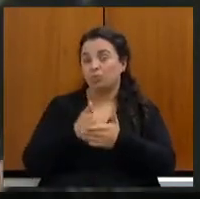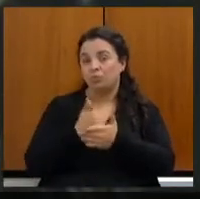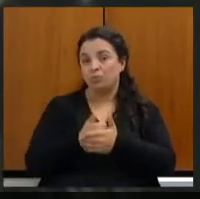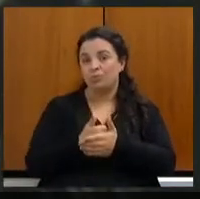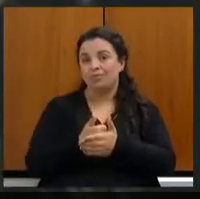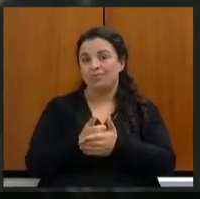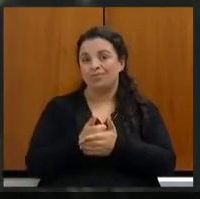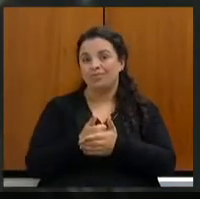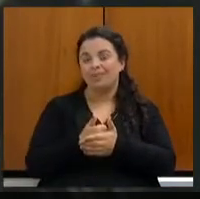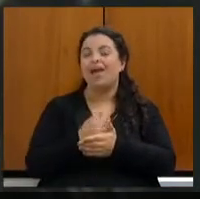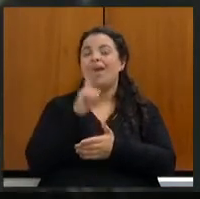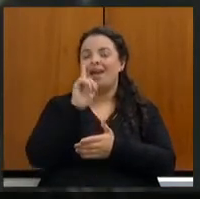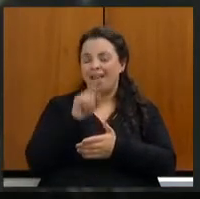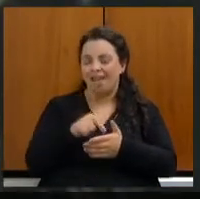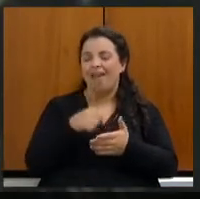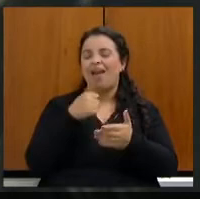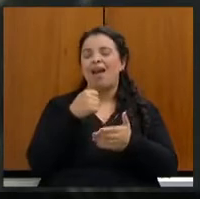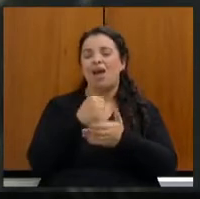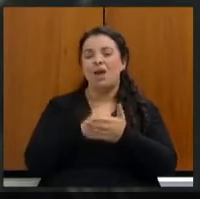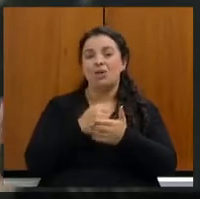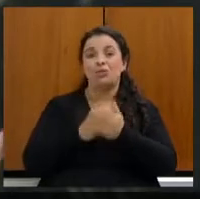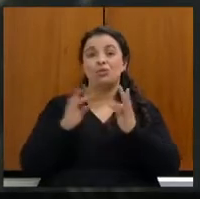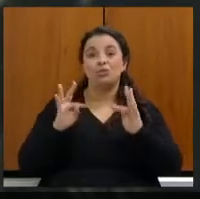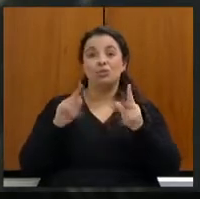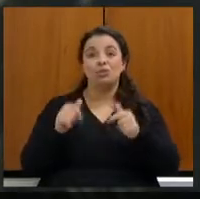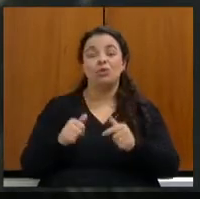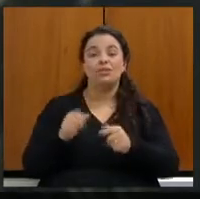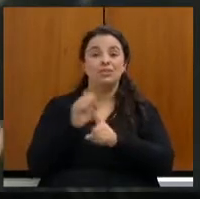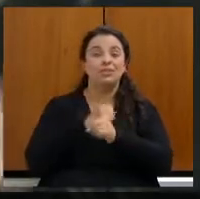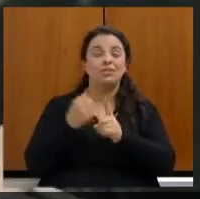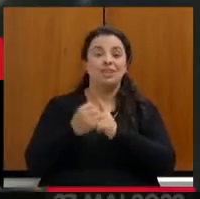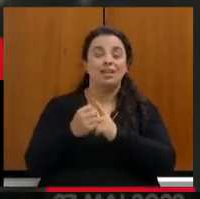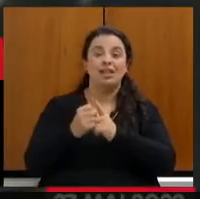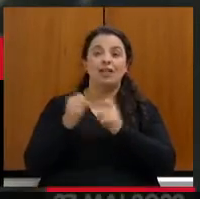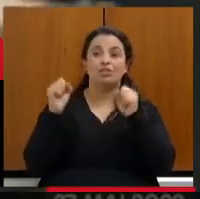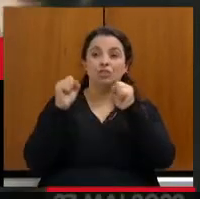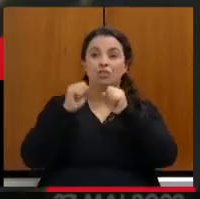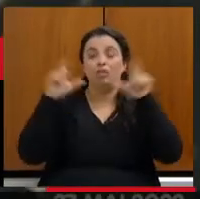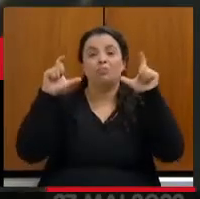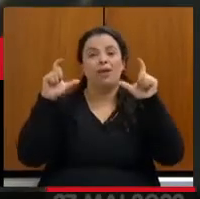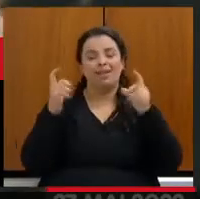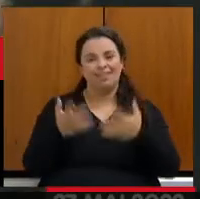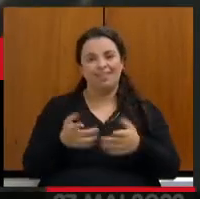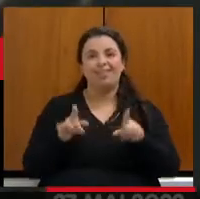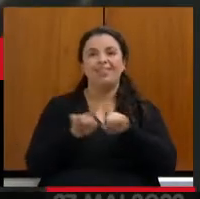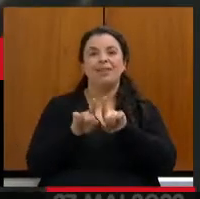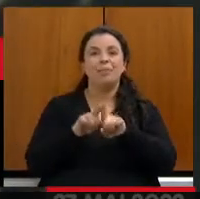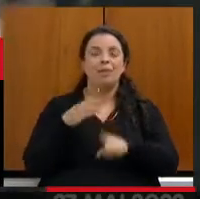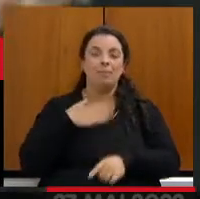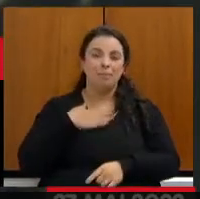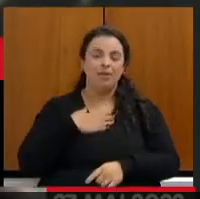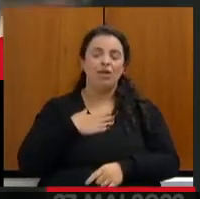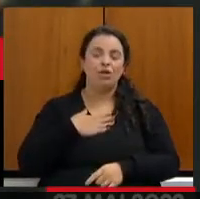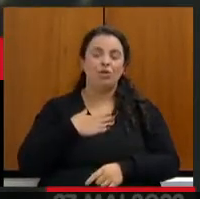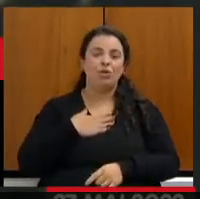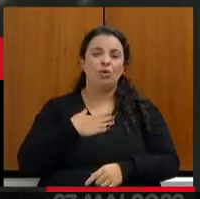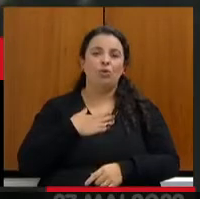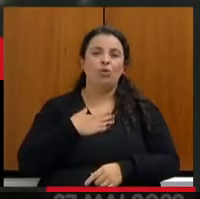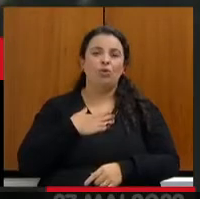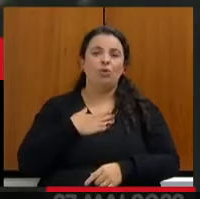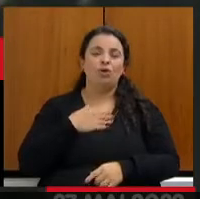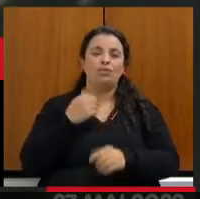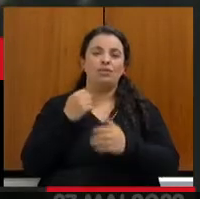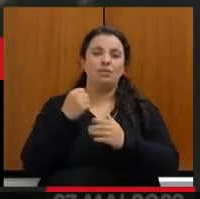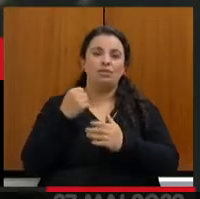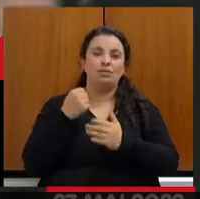de toda a sociedade desperta e é a minha luta eu com uma mulher Cis branca que teve oportunidade